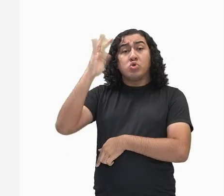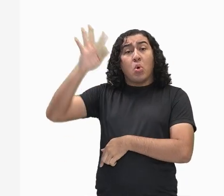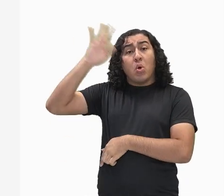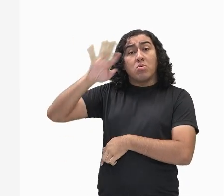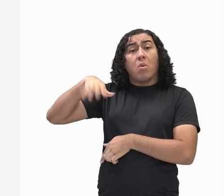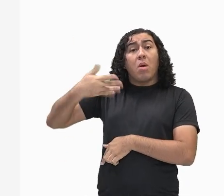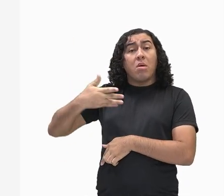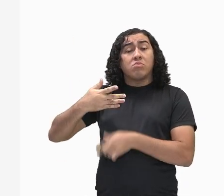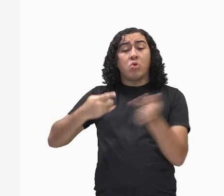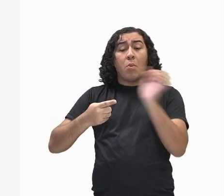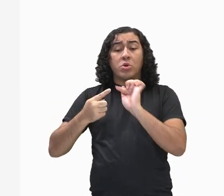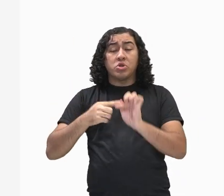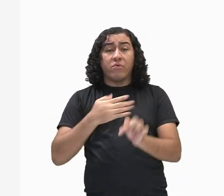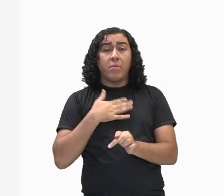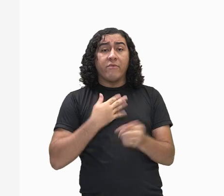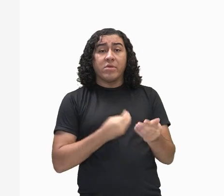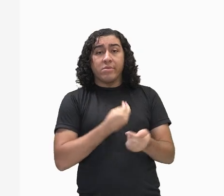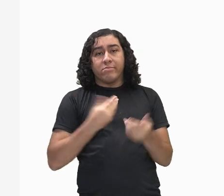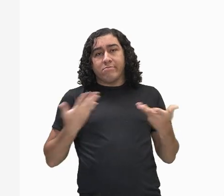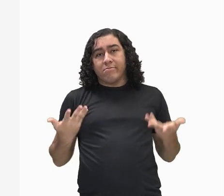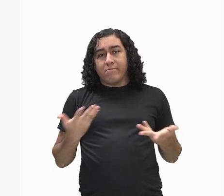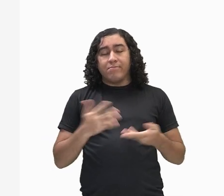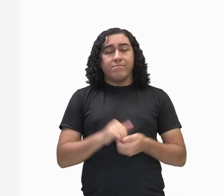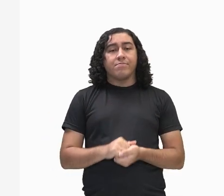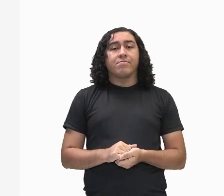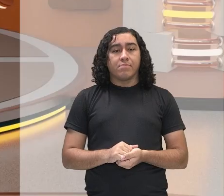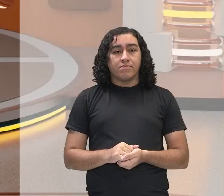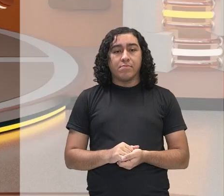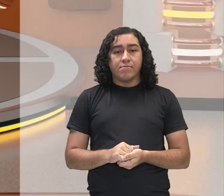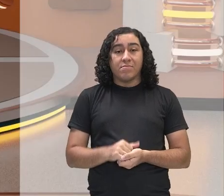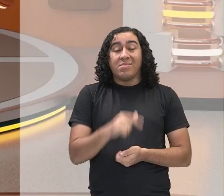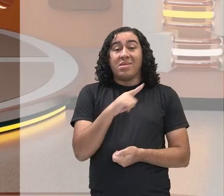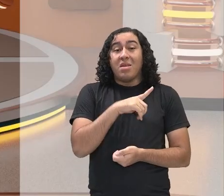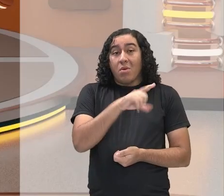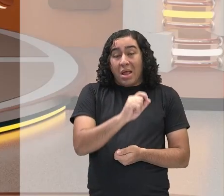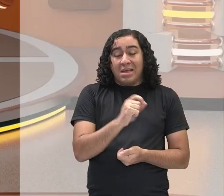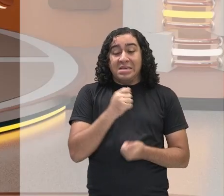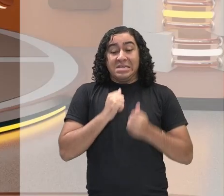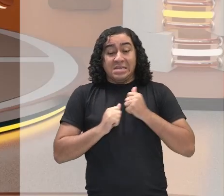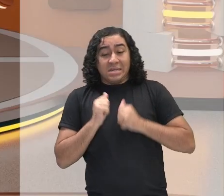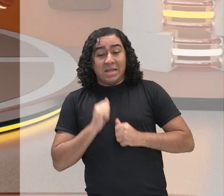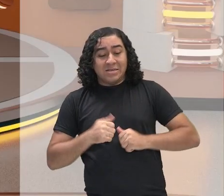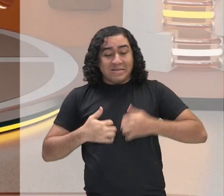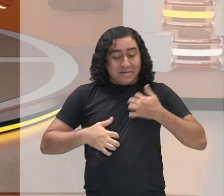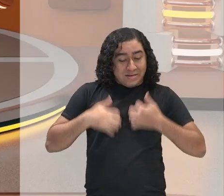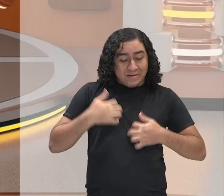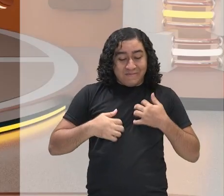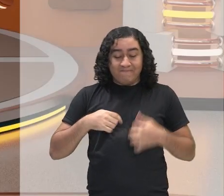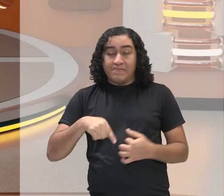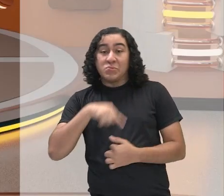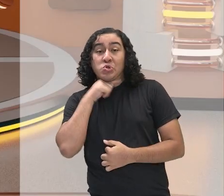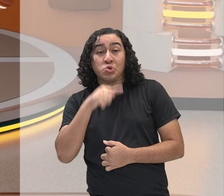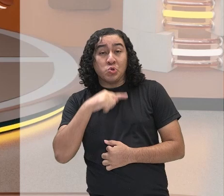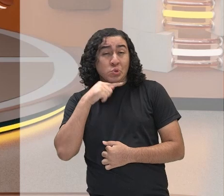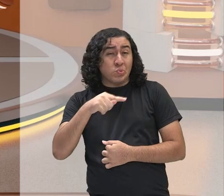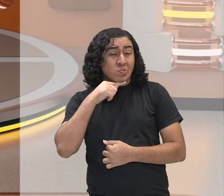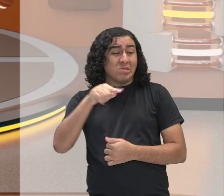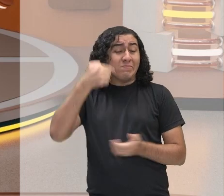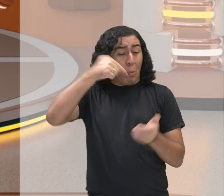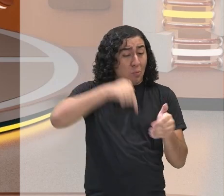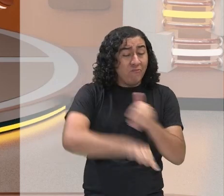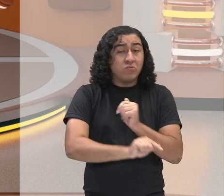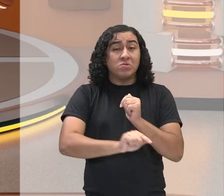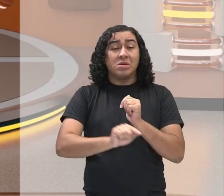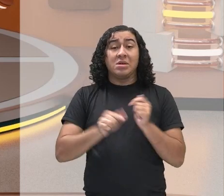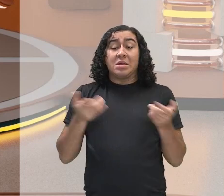eu vou lutar? Tá certo? Então, acontece essa crise aí, essa incerteza, né? E